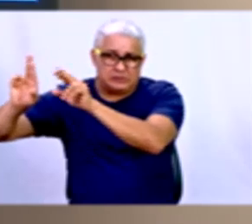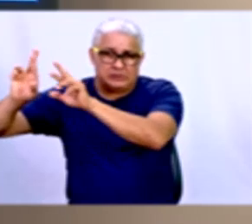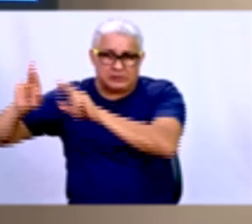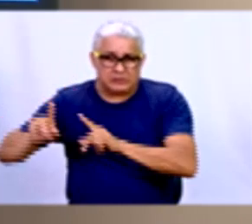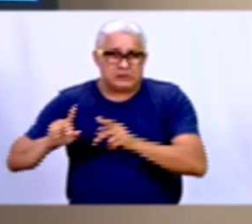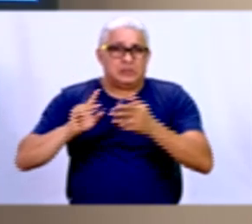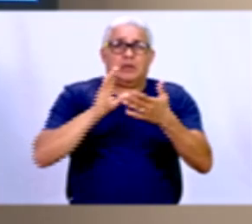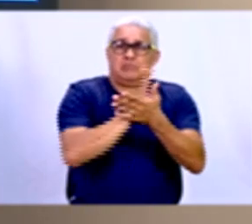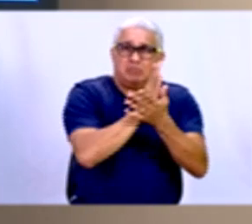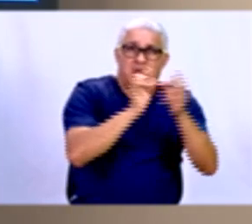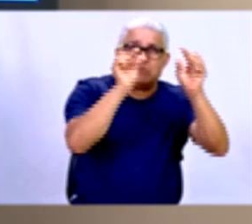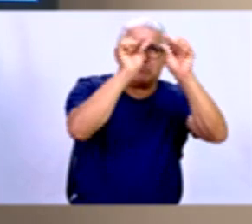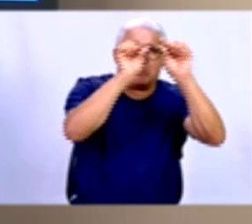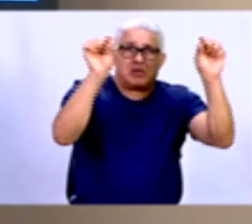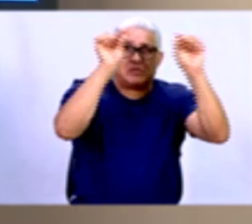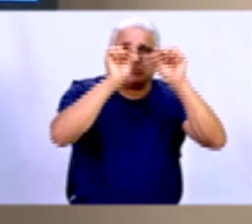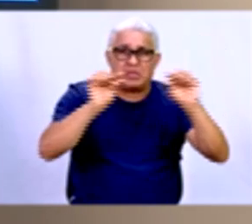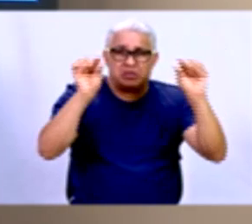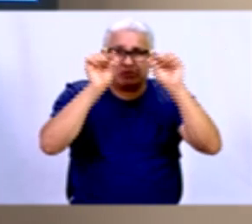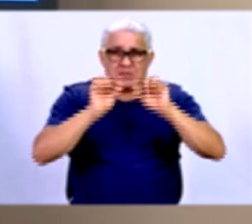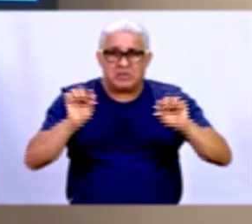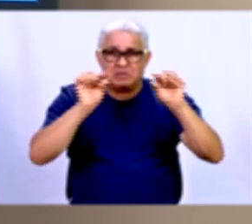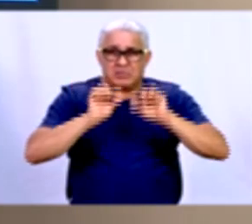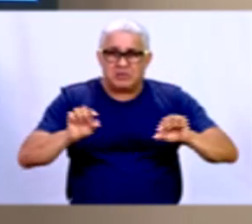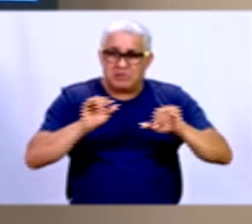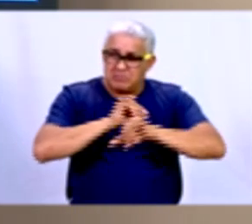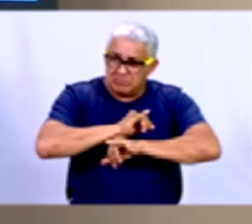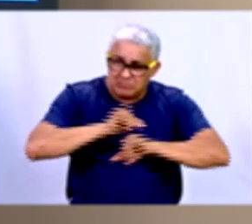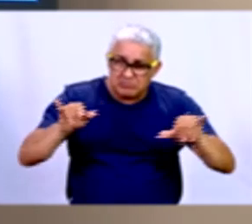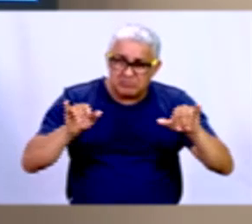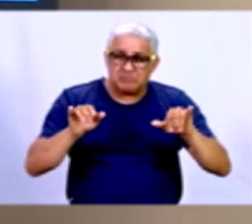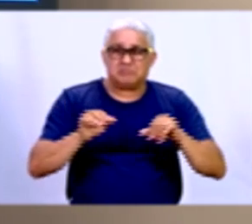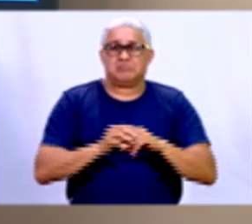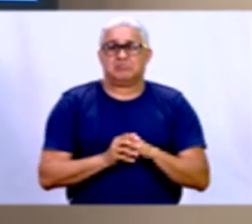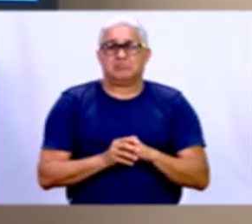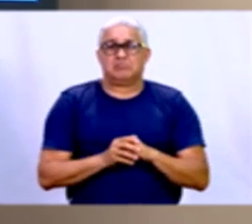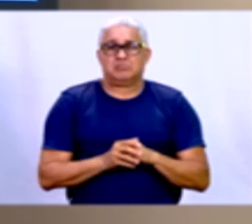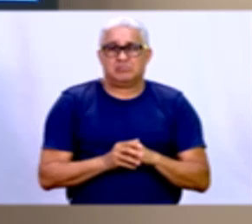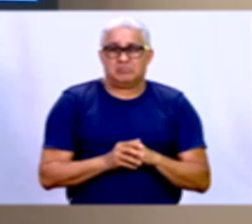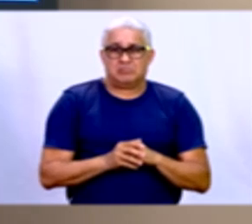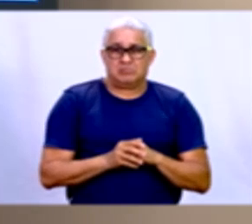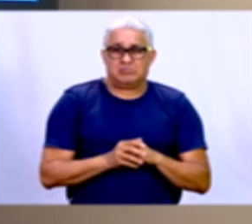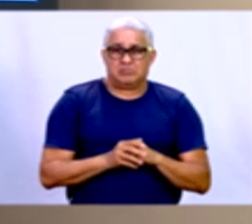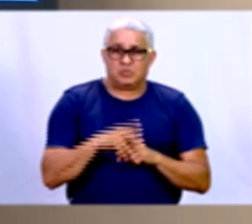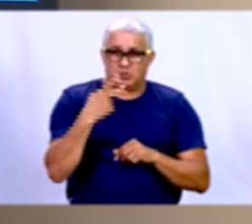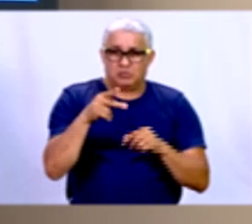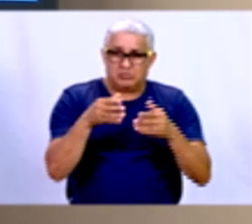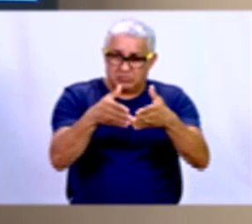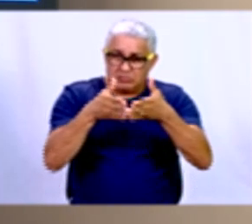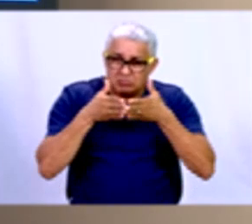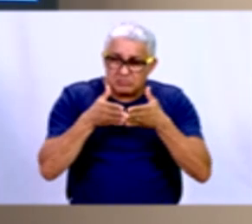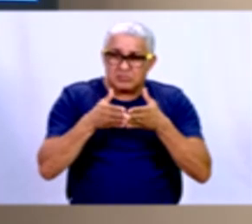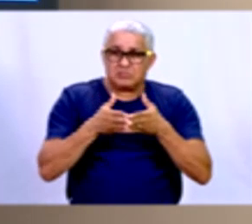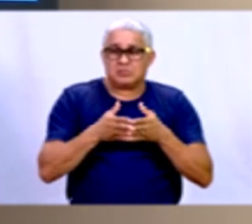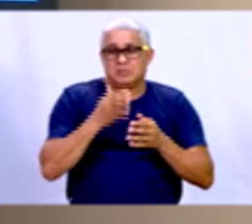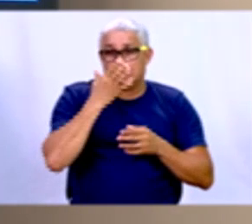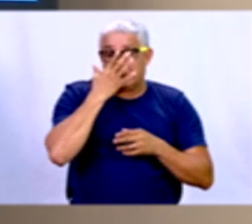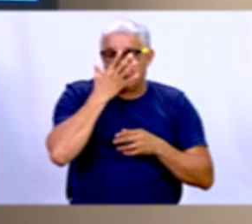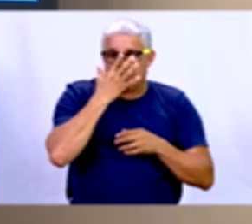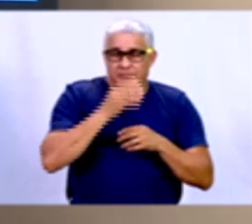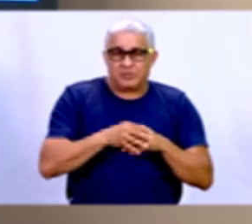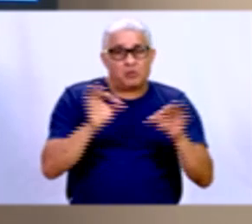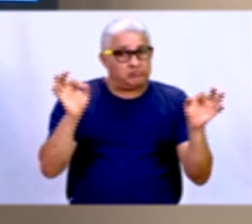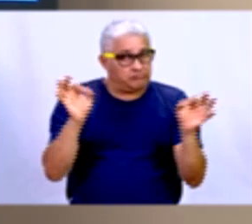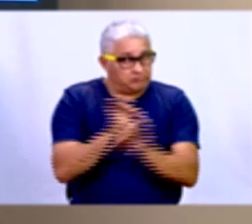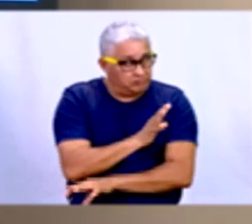mensagens que davam as informações, a sua solicitação foi completada